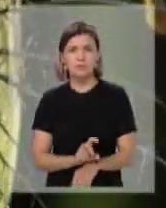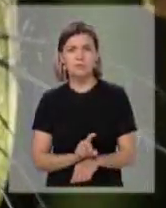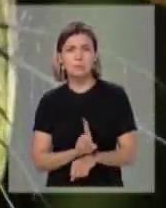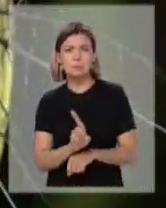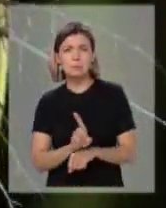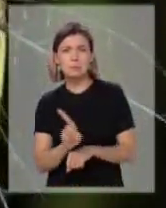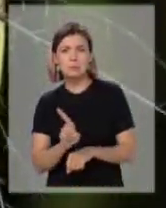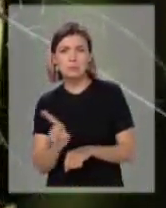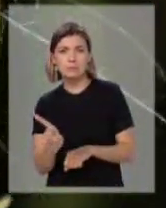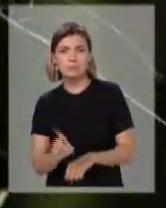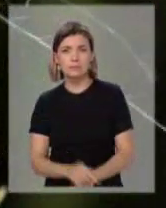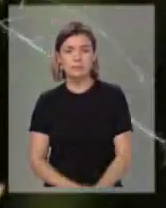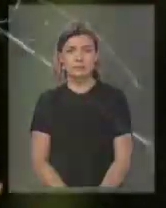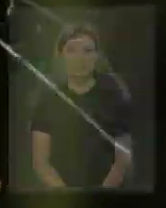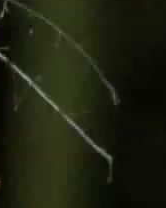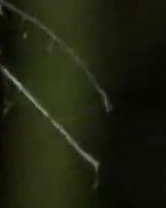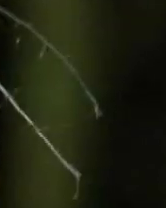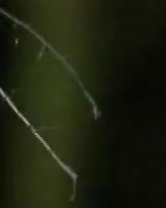espinhudo,